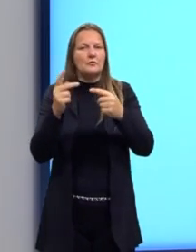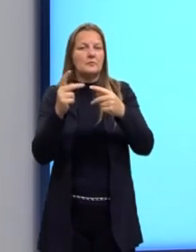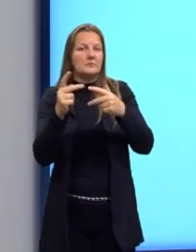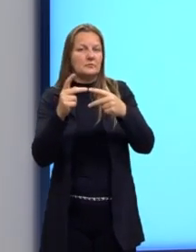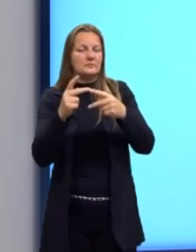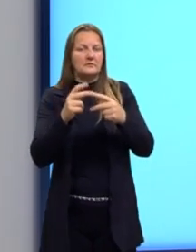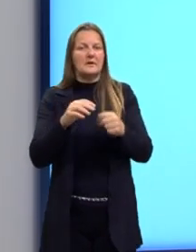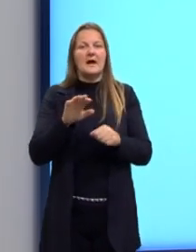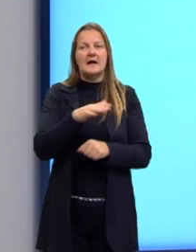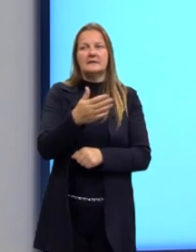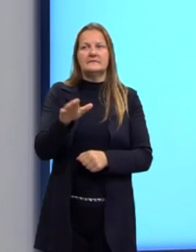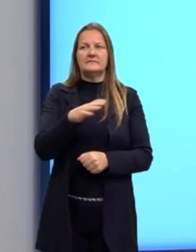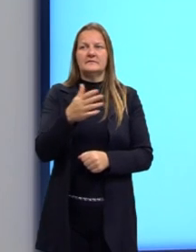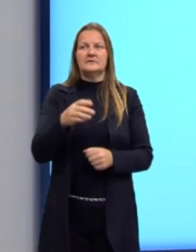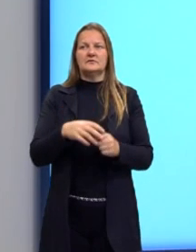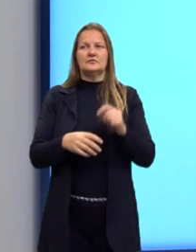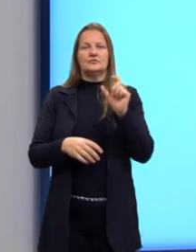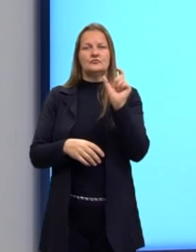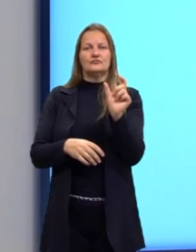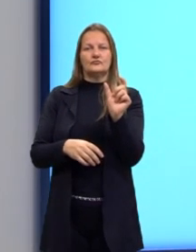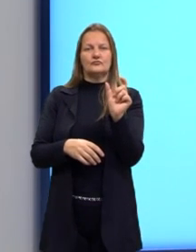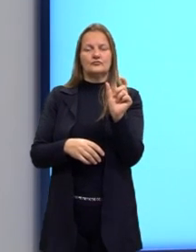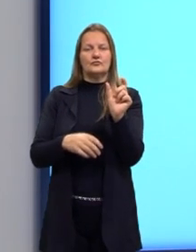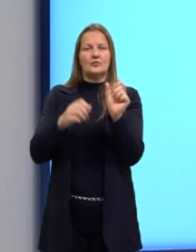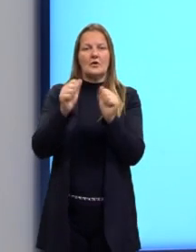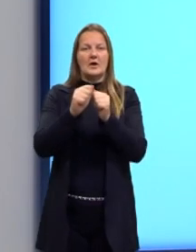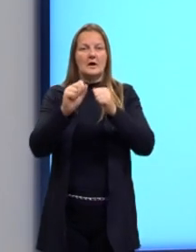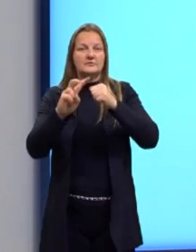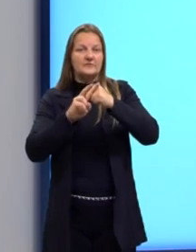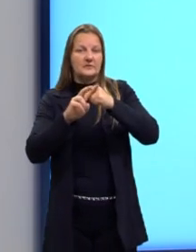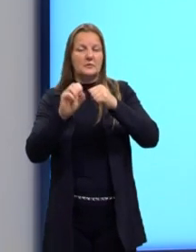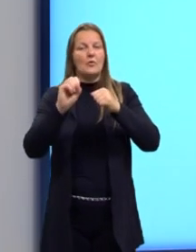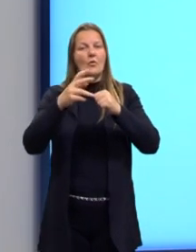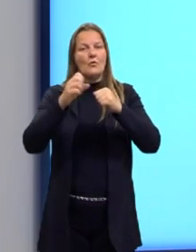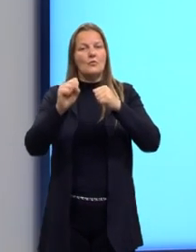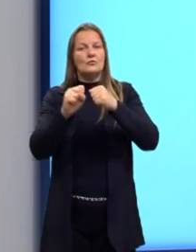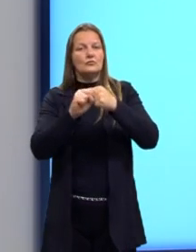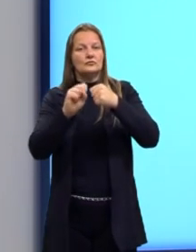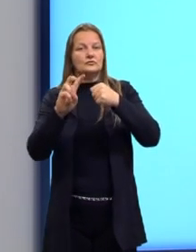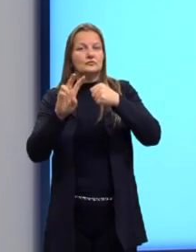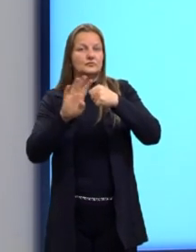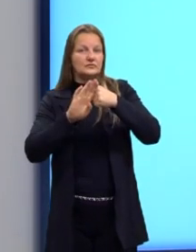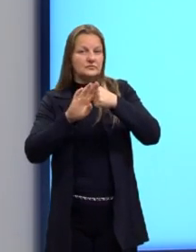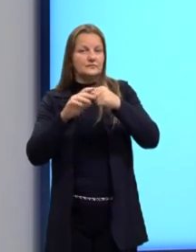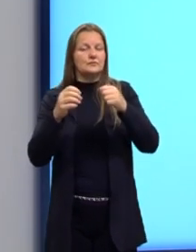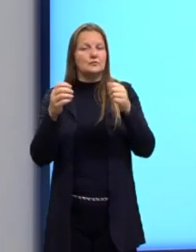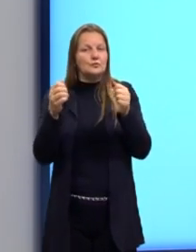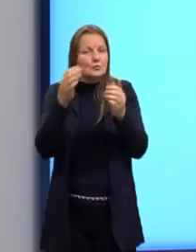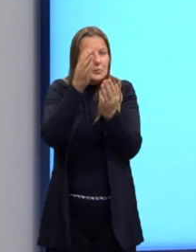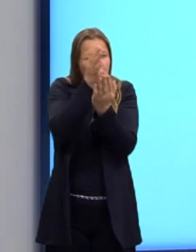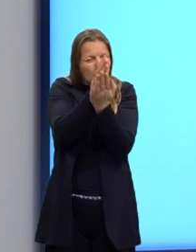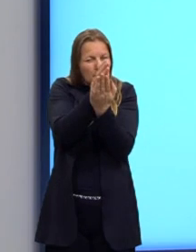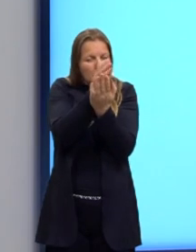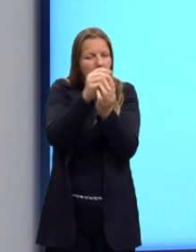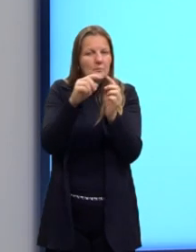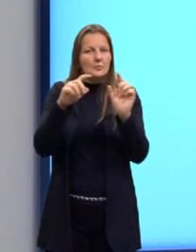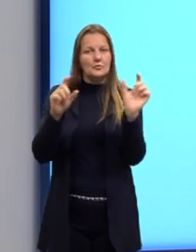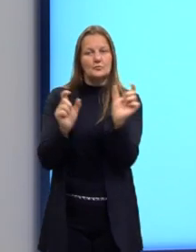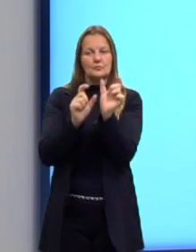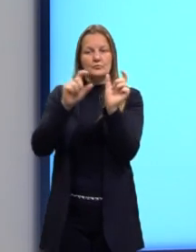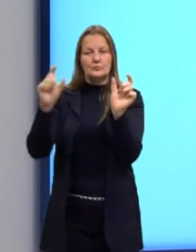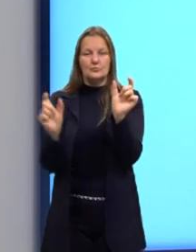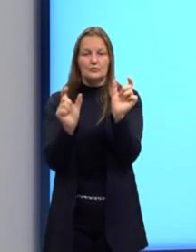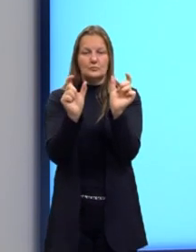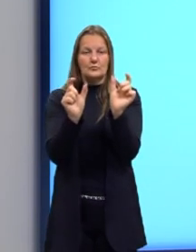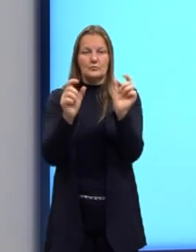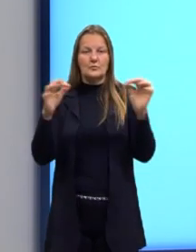acontecer é ter um advérbio ou em alguns casos um substantivo ali no meio para fazer um